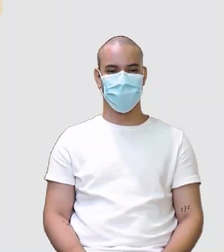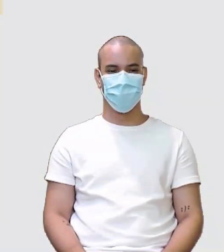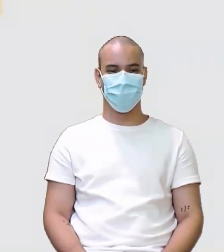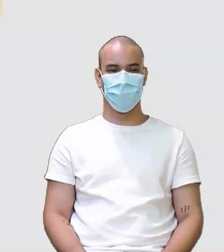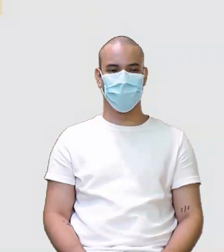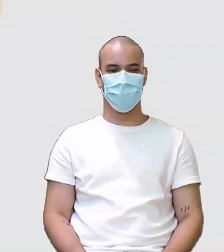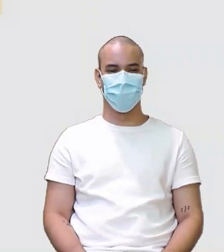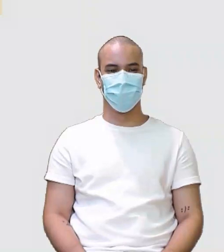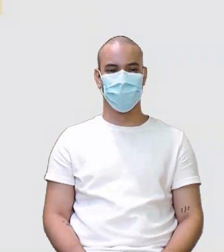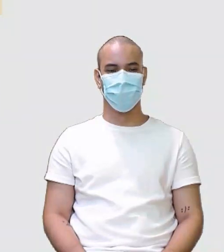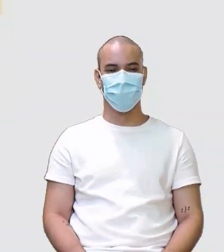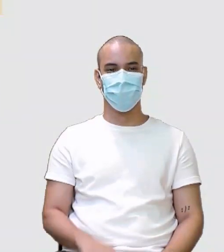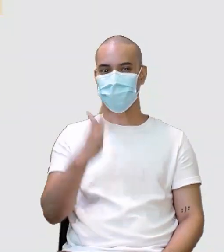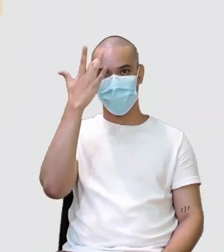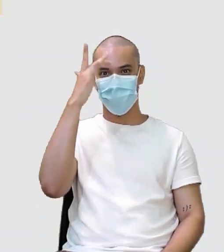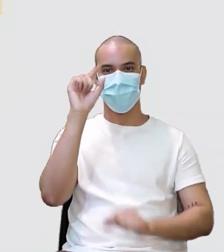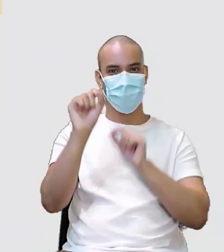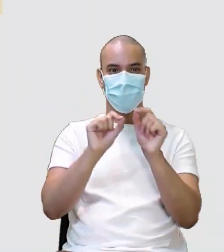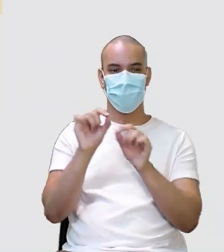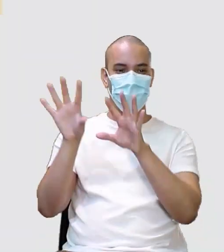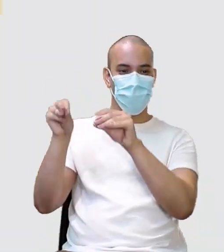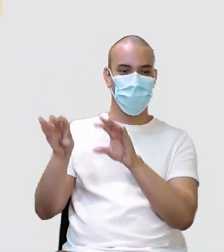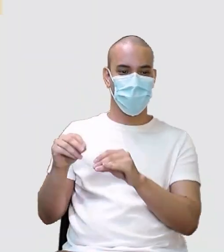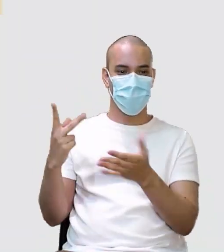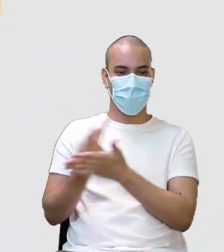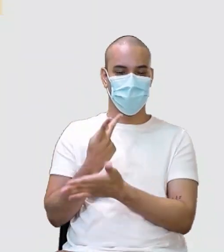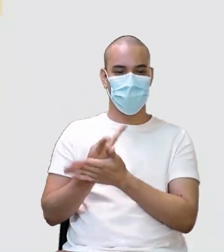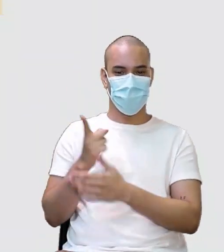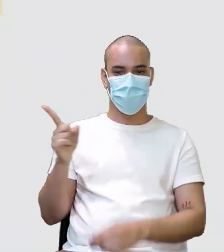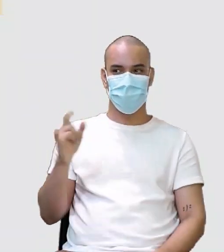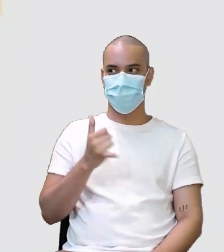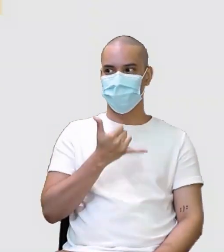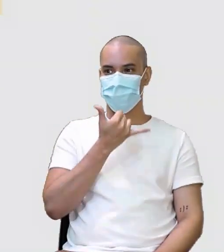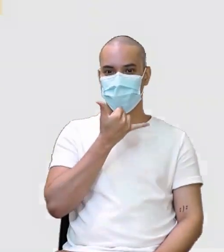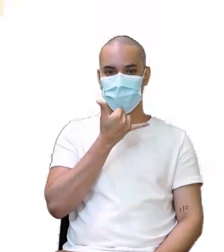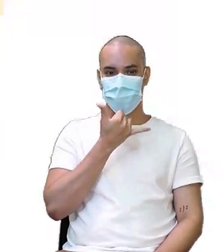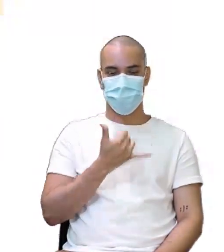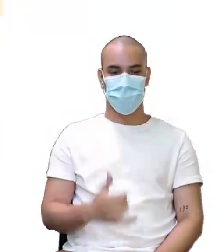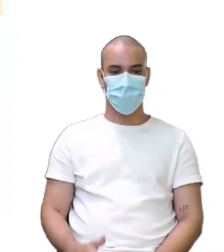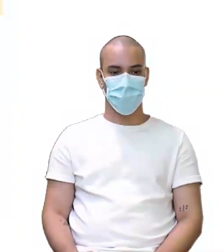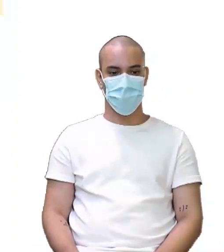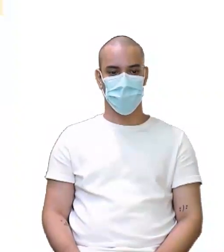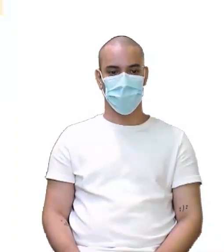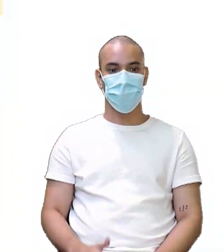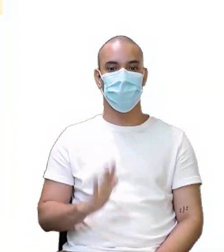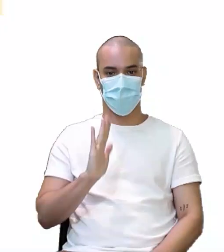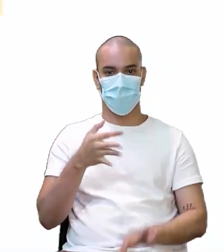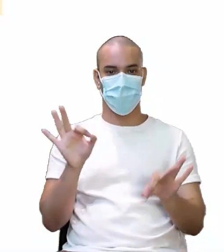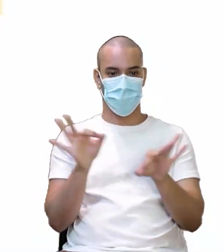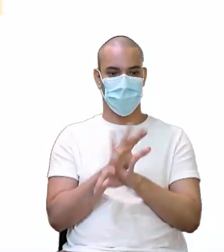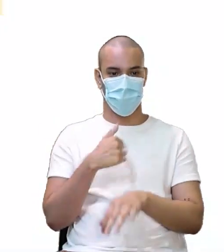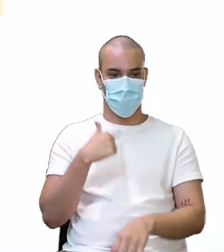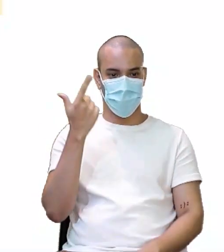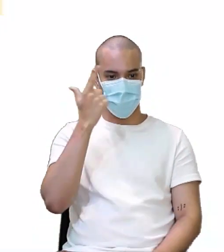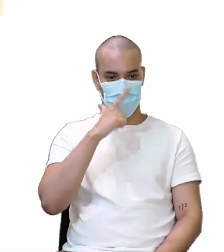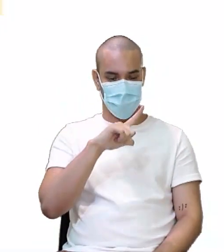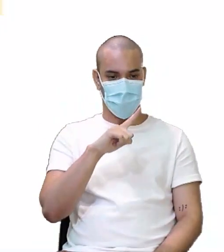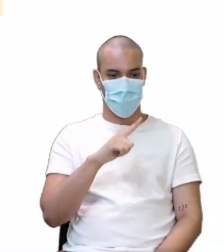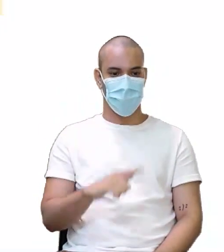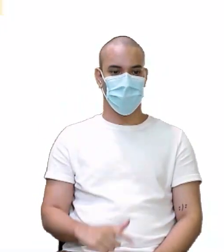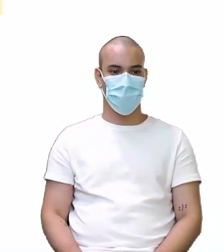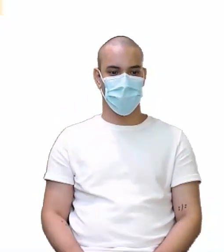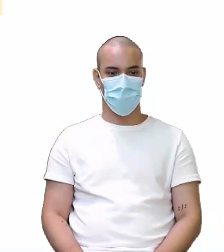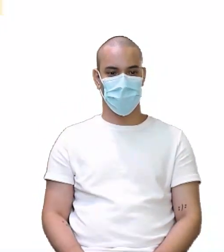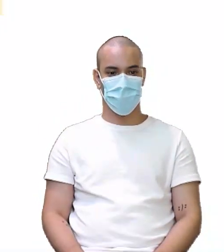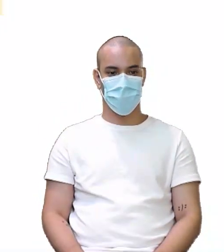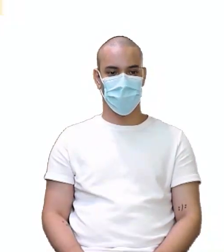Eu vou... Deixa eu ver aqui, pessoal, para eu desfazer isso aqui. Acho que pronto, acho que eu consegui.